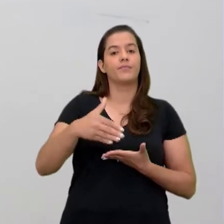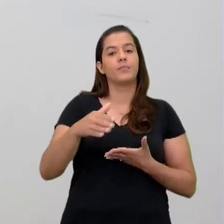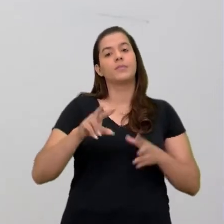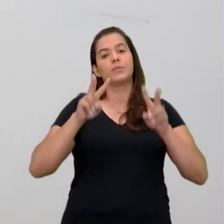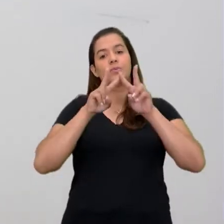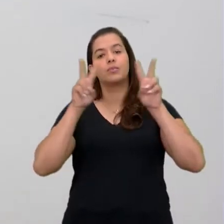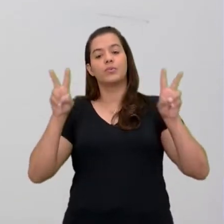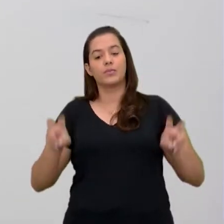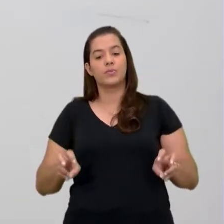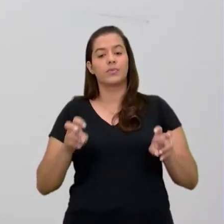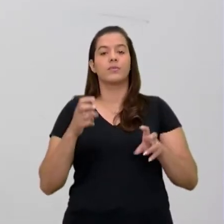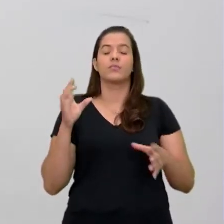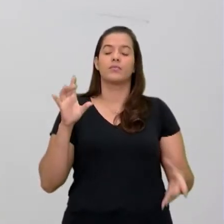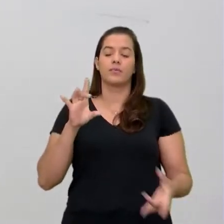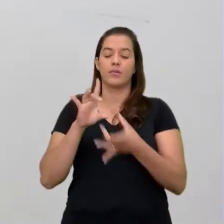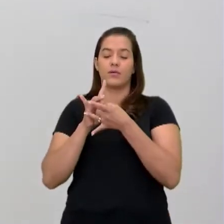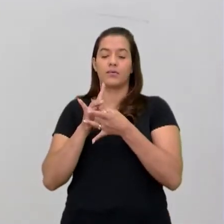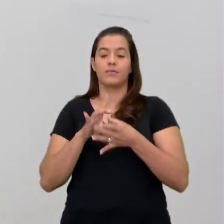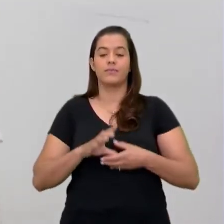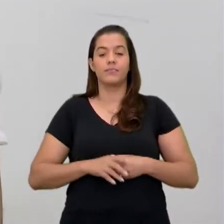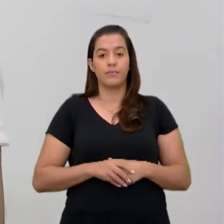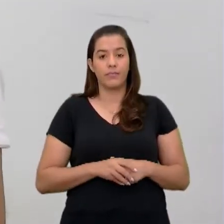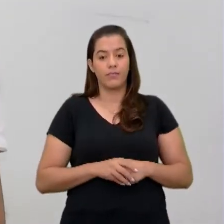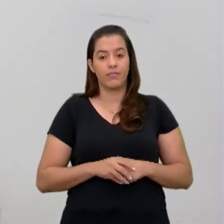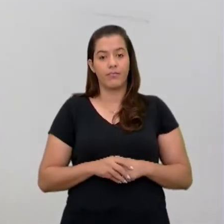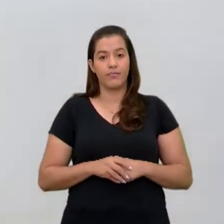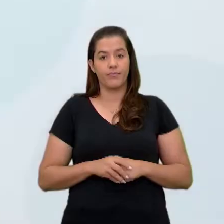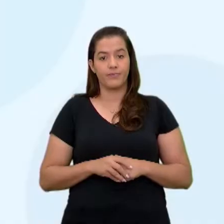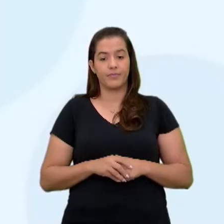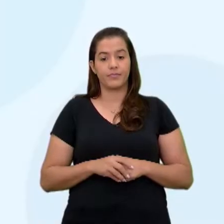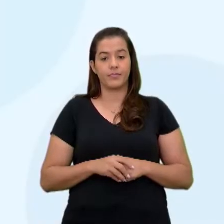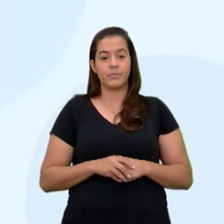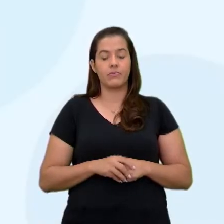tópicos conectados. Vamos voltar lá para o LED.